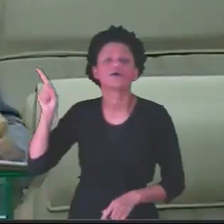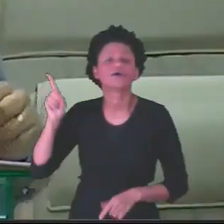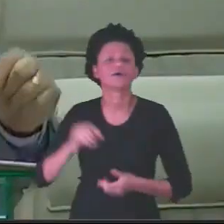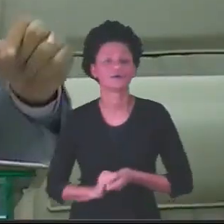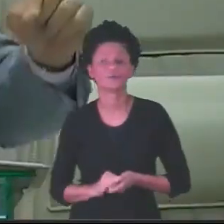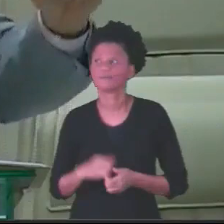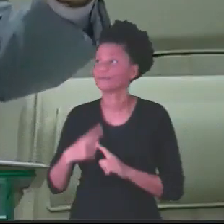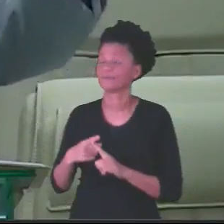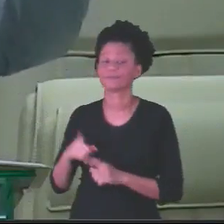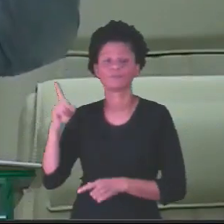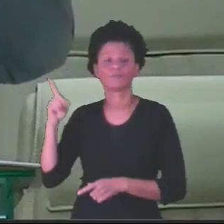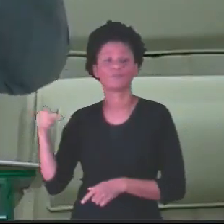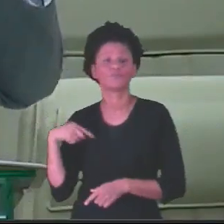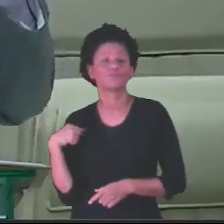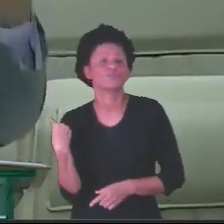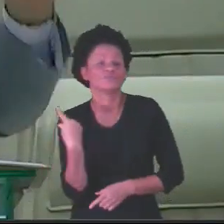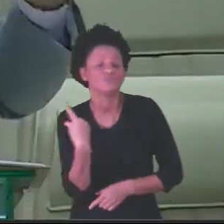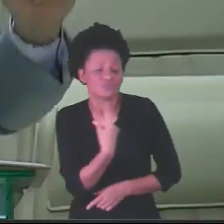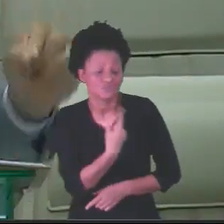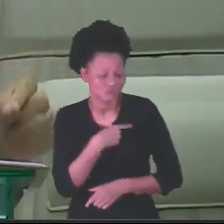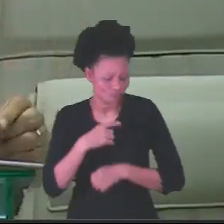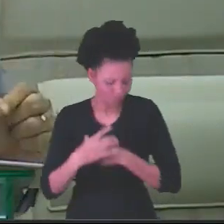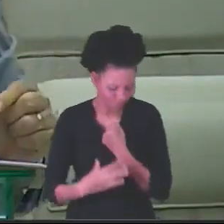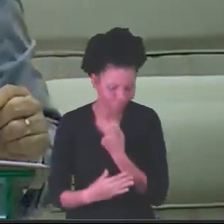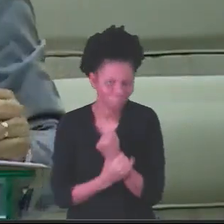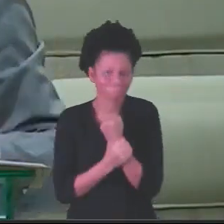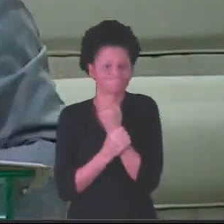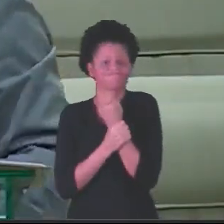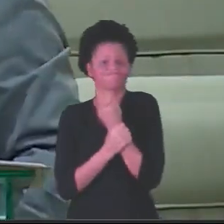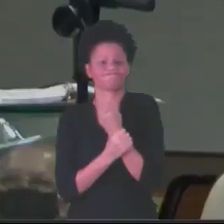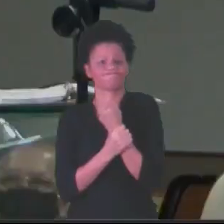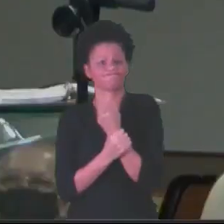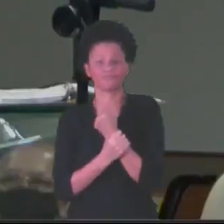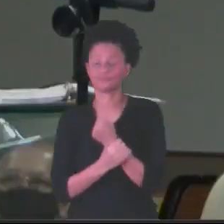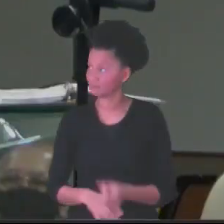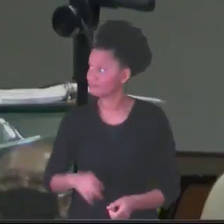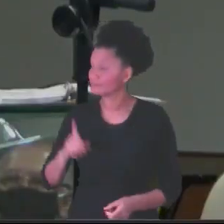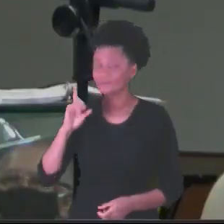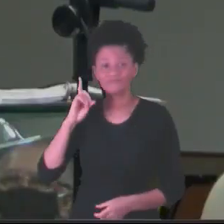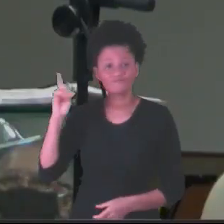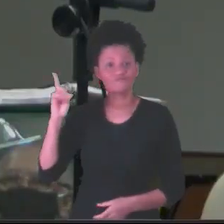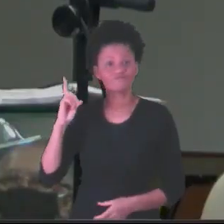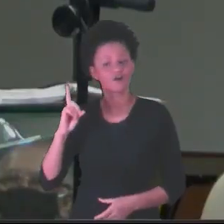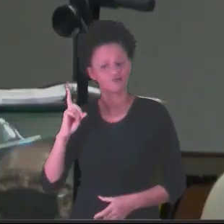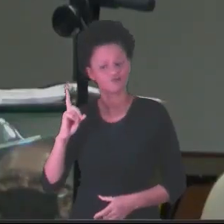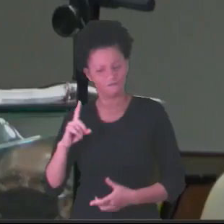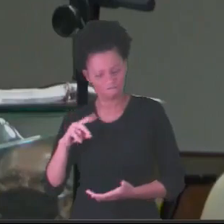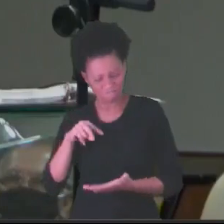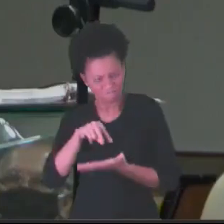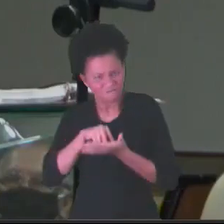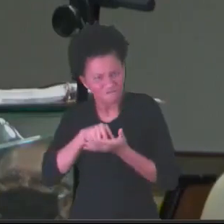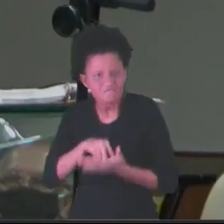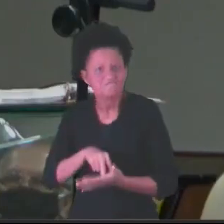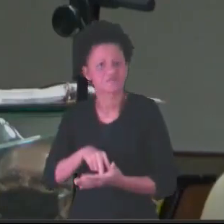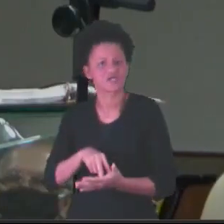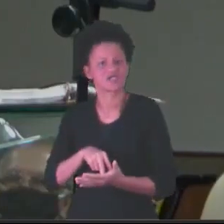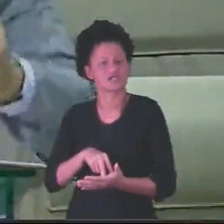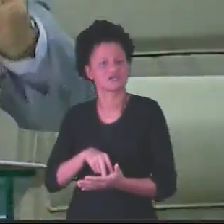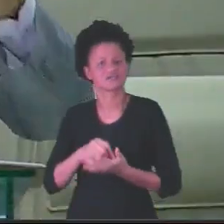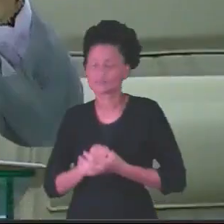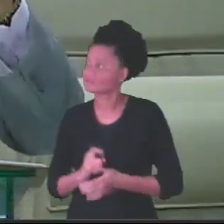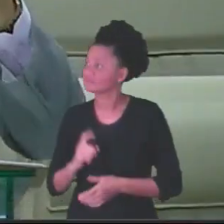porque eu e o nosso sustentáculo ele é a nossa rocha segura